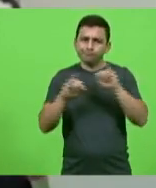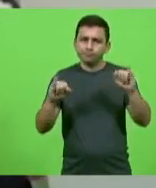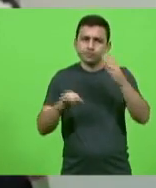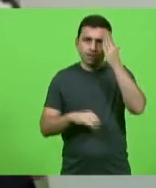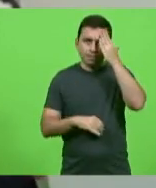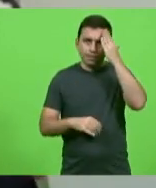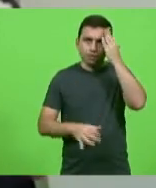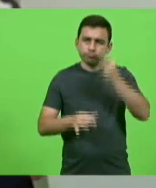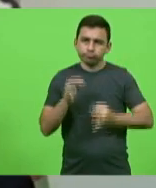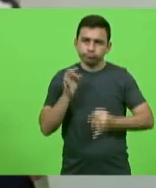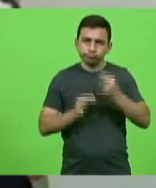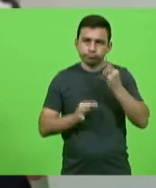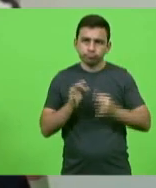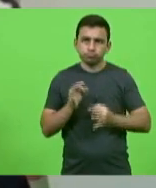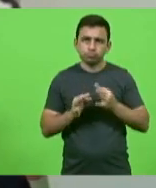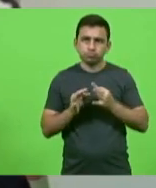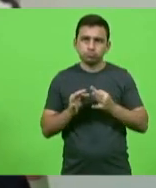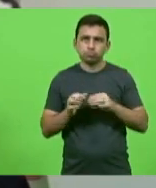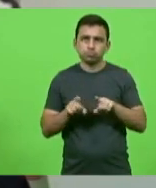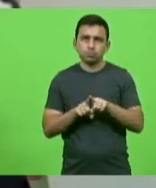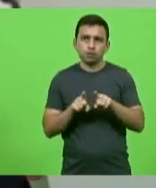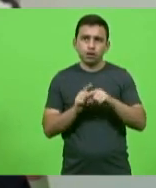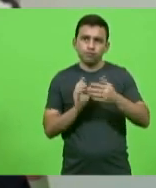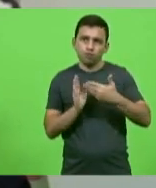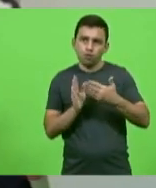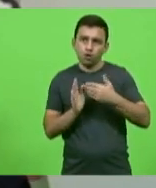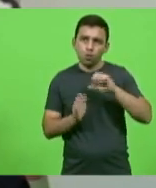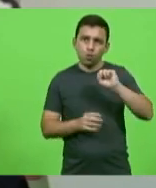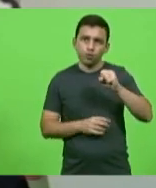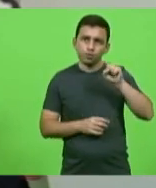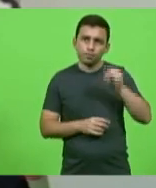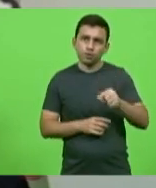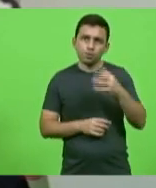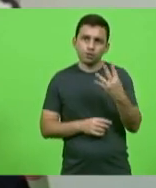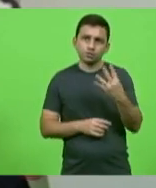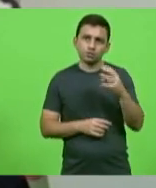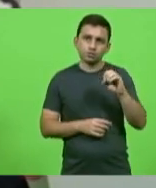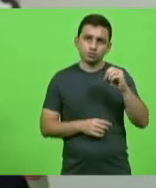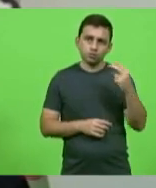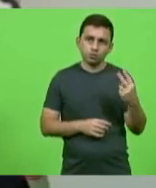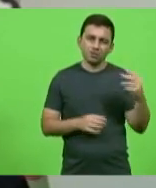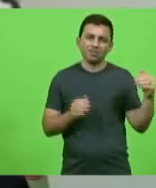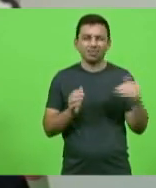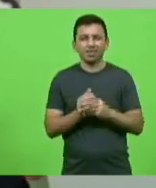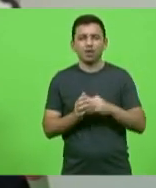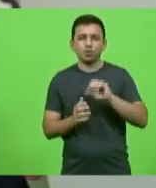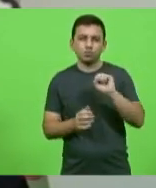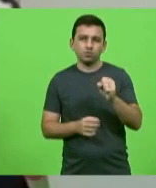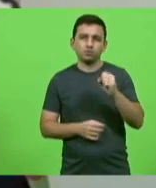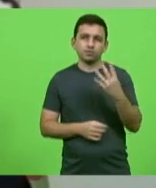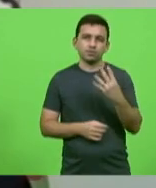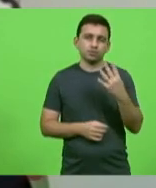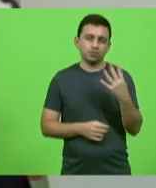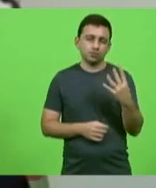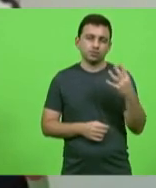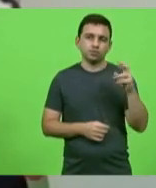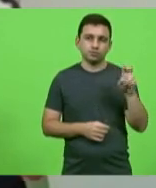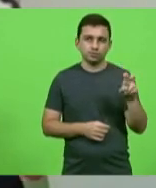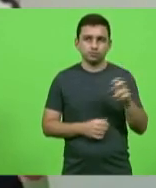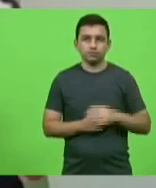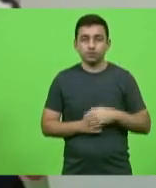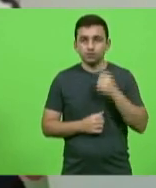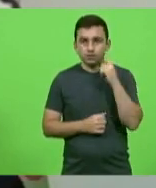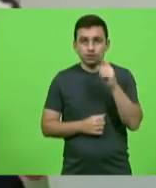ciência aos jogadores constando nas folhas 8402 a 8445 a